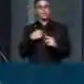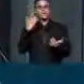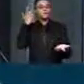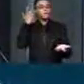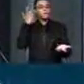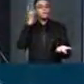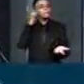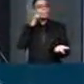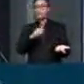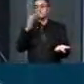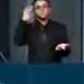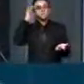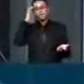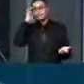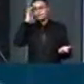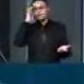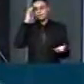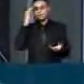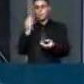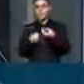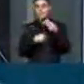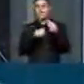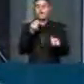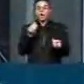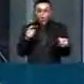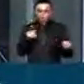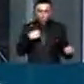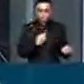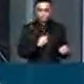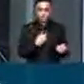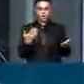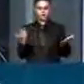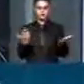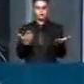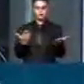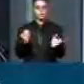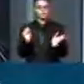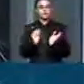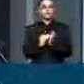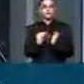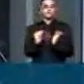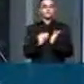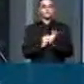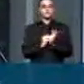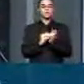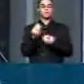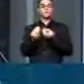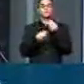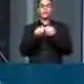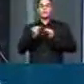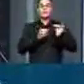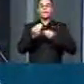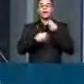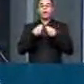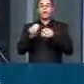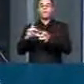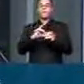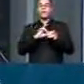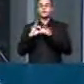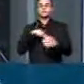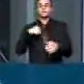entender, senhor presidente, o quanto que nós estamos com falta de sintonia no nosso governo. Eu digo isso